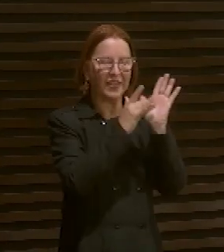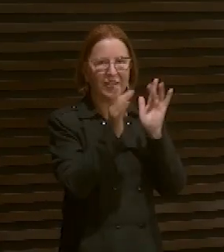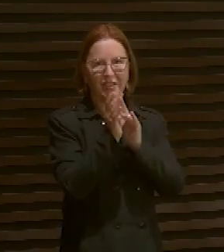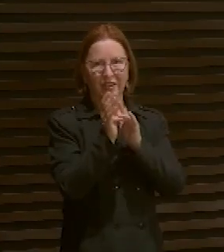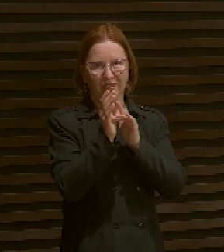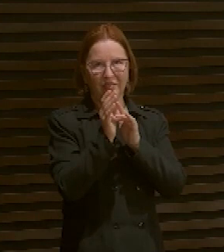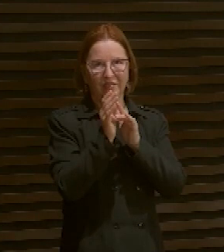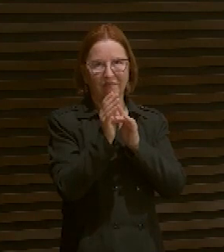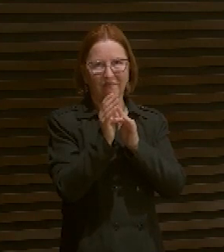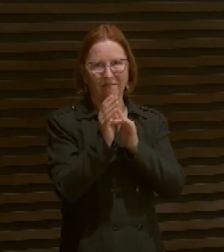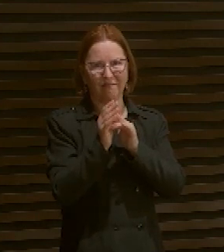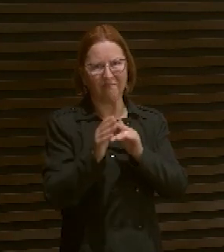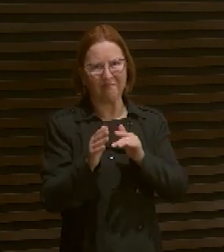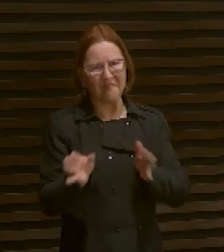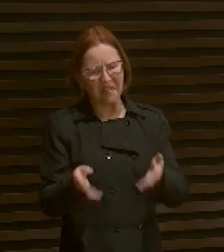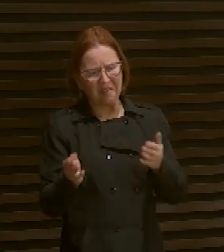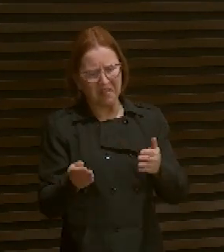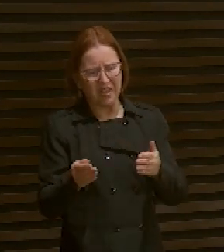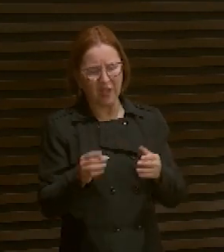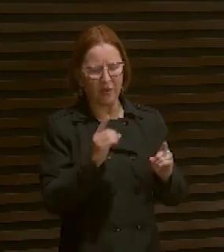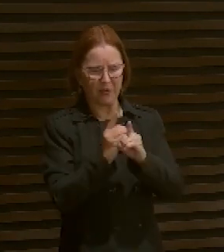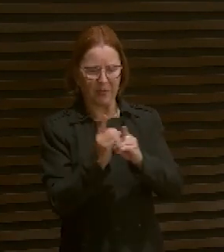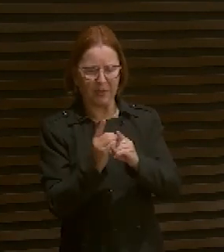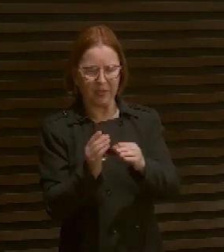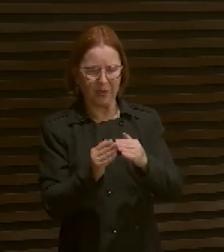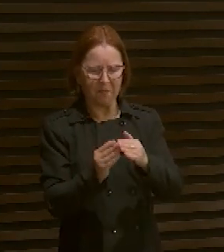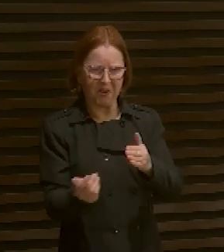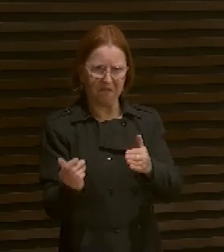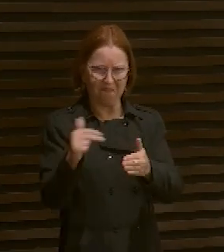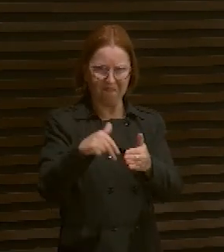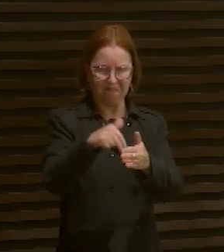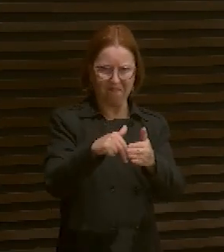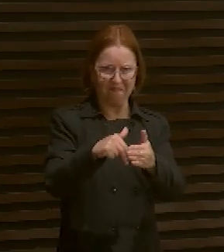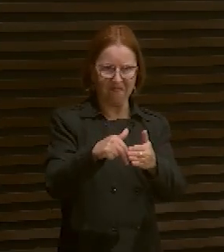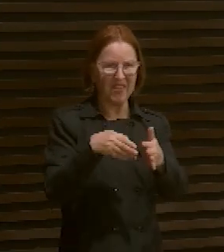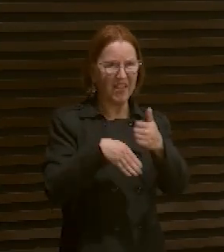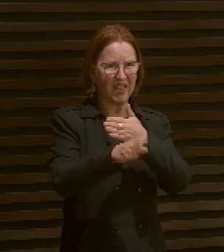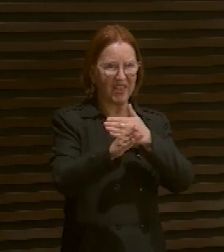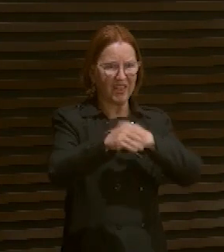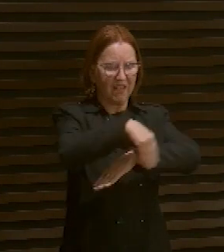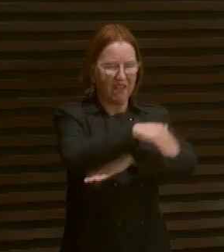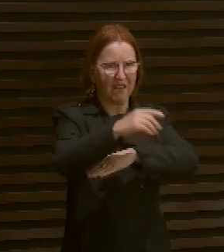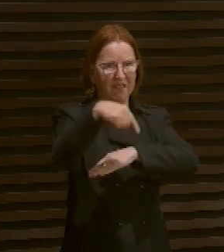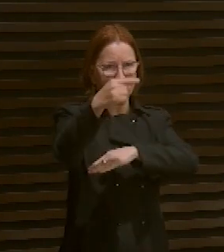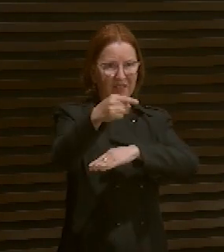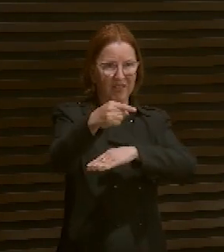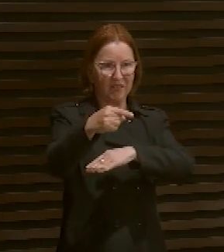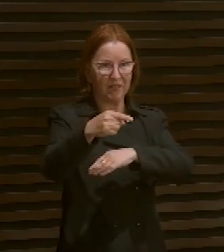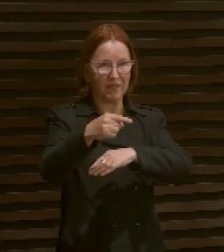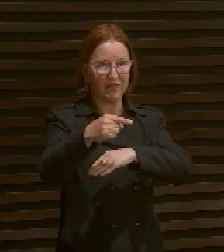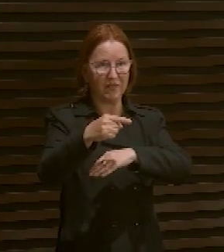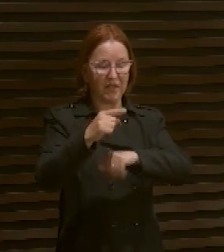compeliu Jesus os discípulos a embarcar e passar adiante dele para o outro lado, enquanto ele despedia